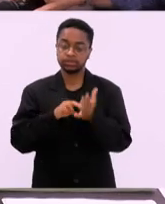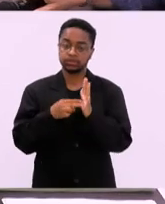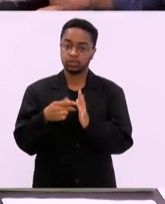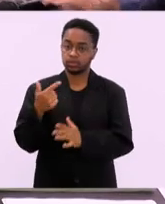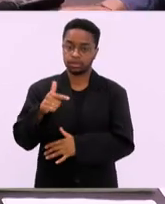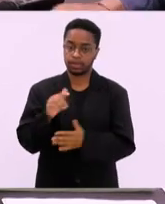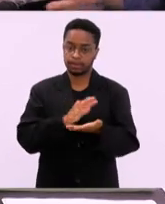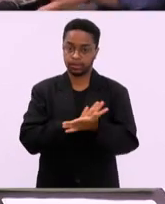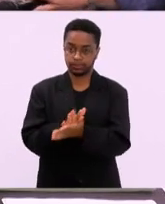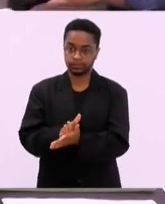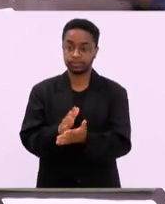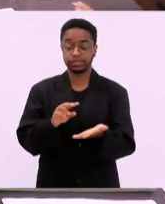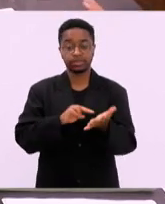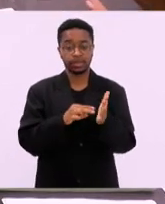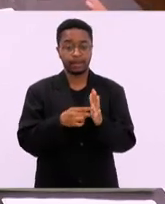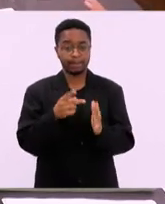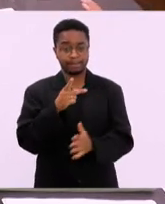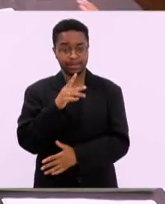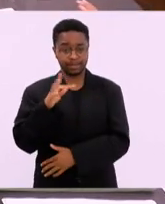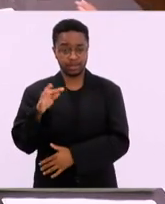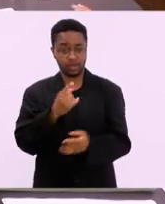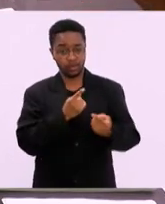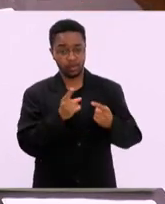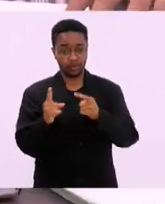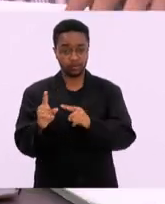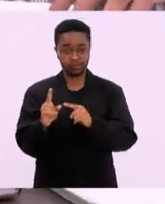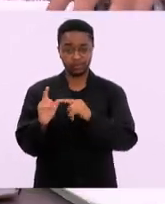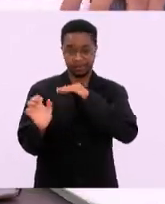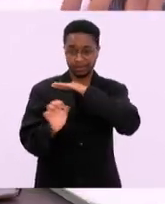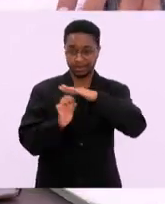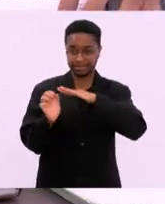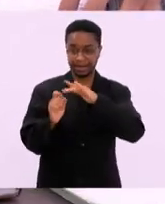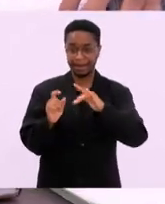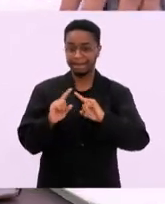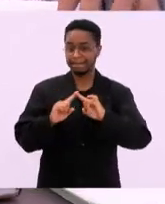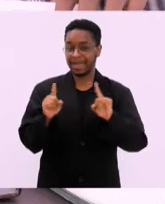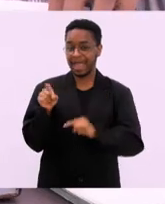PT é contra o empresário quando fala isso, menos a Érica.